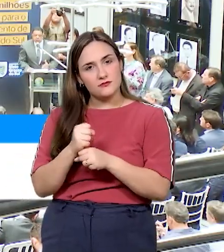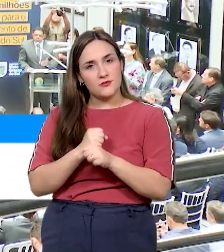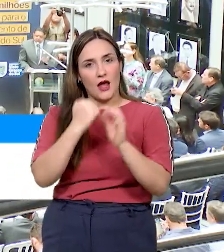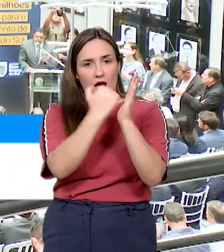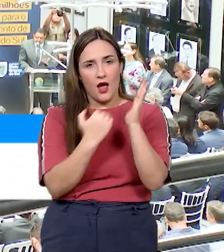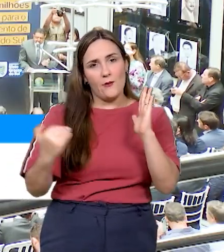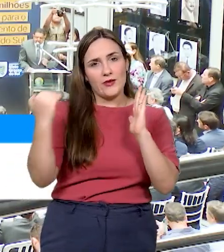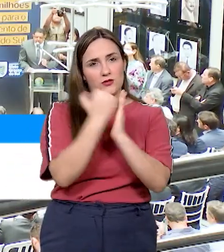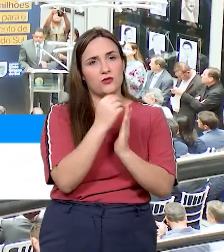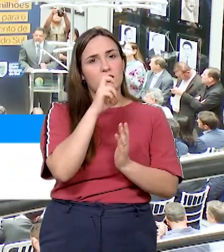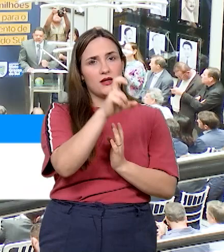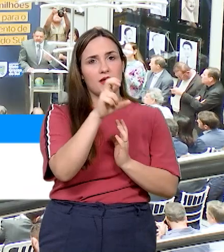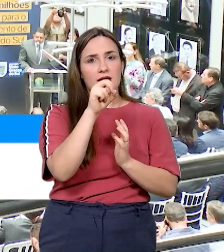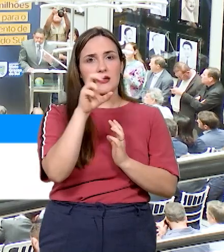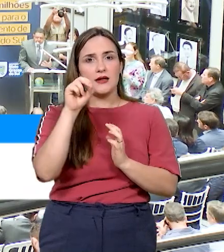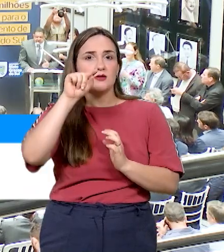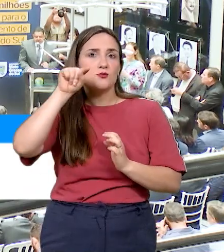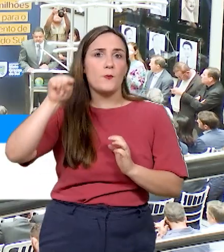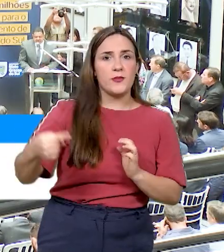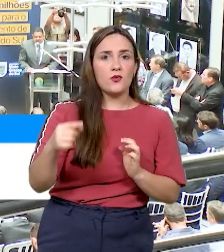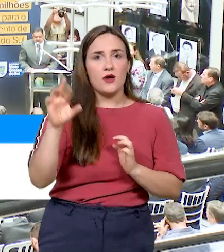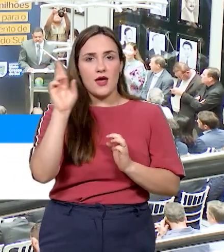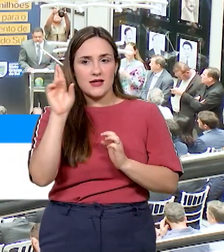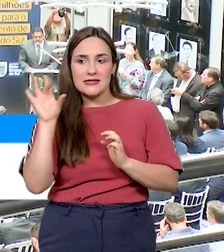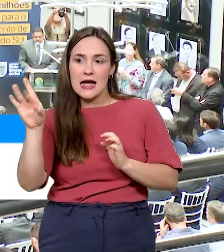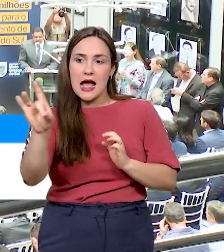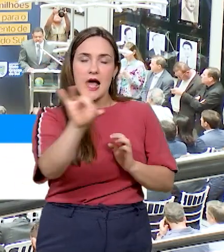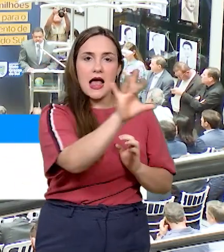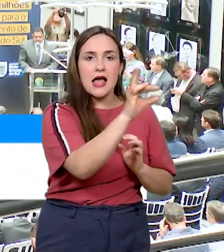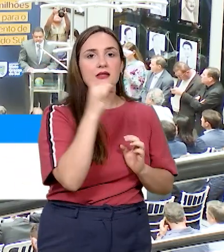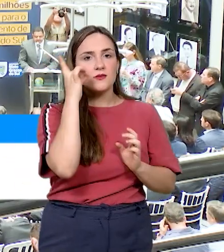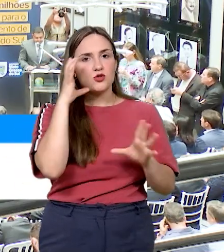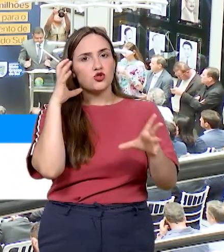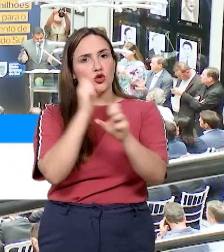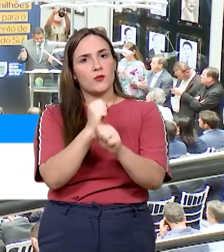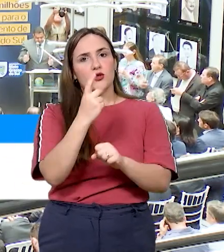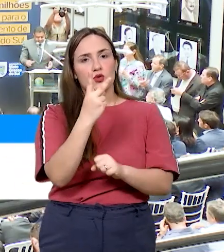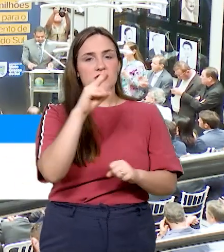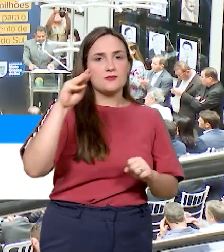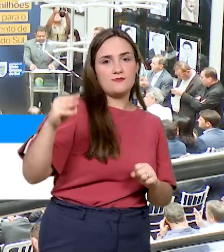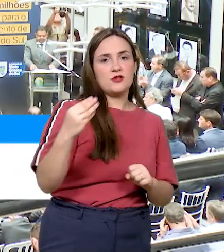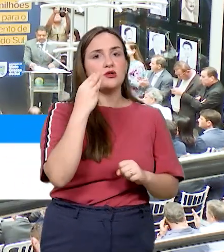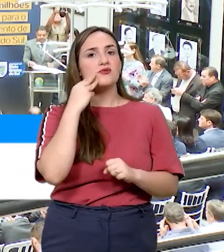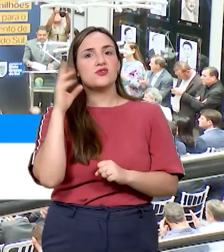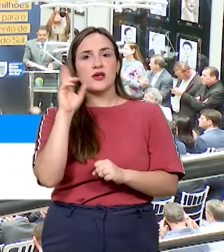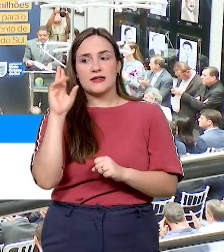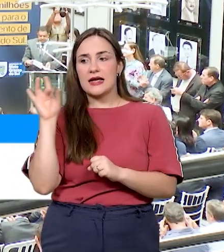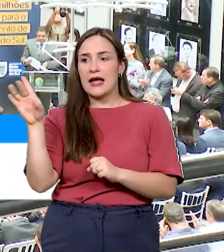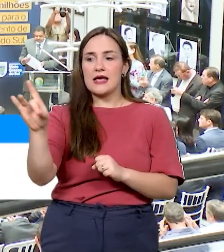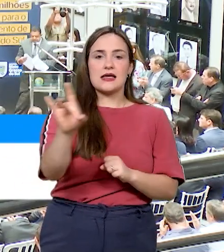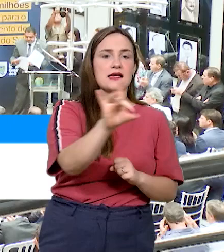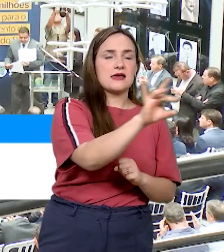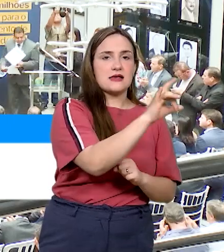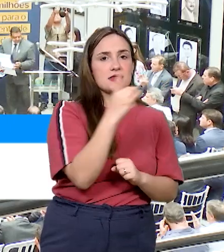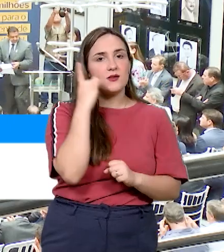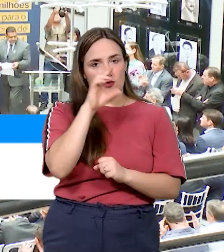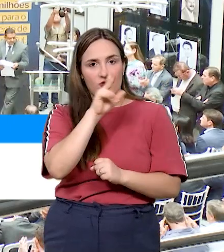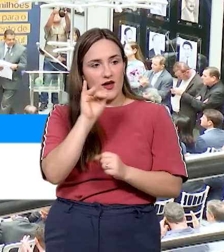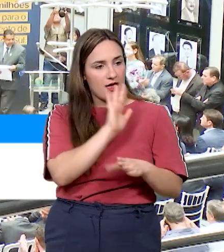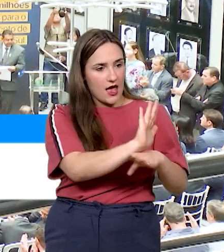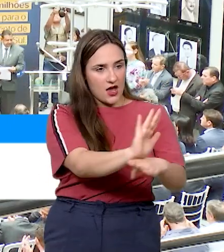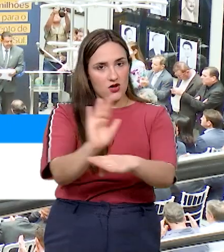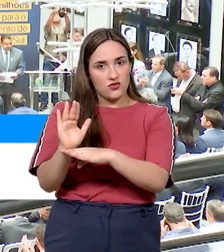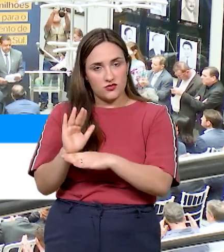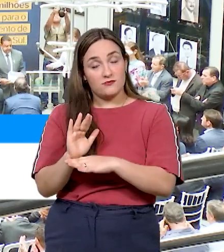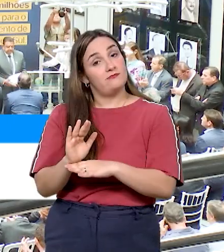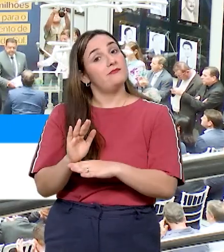emendas parlamentares tiveram um aumento de R$ 500 mil por parlamentar, totalizando R$ 2 milhões. E para o